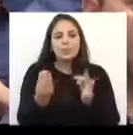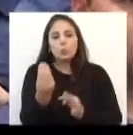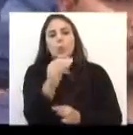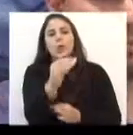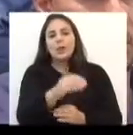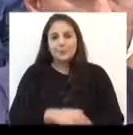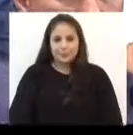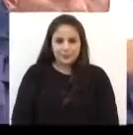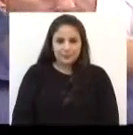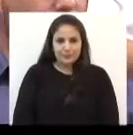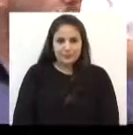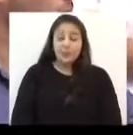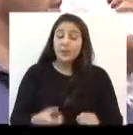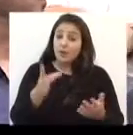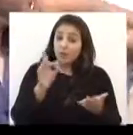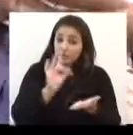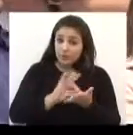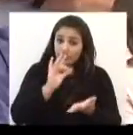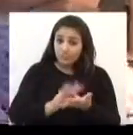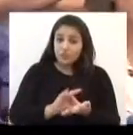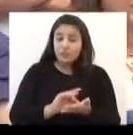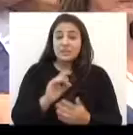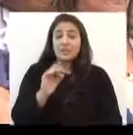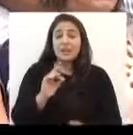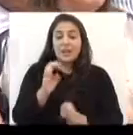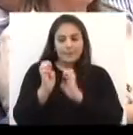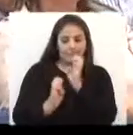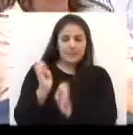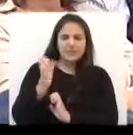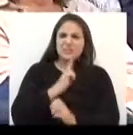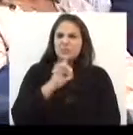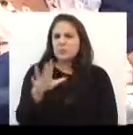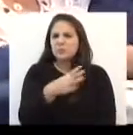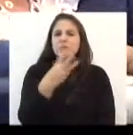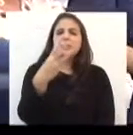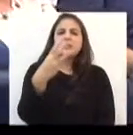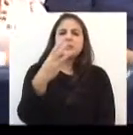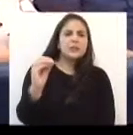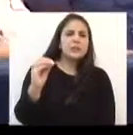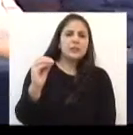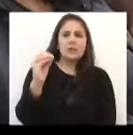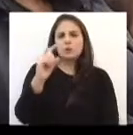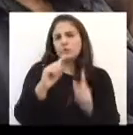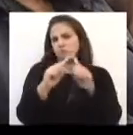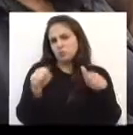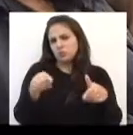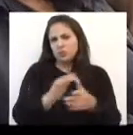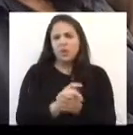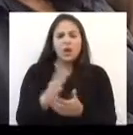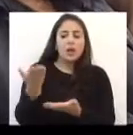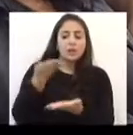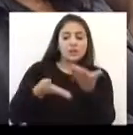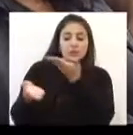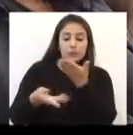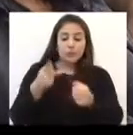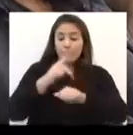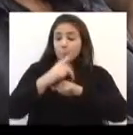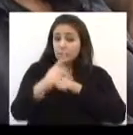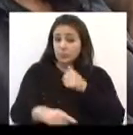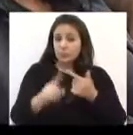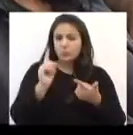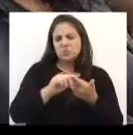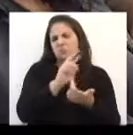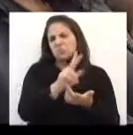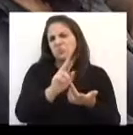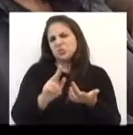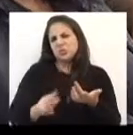instalações. Atualmente, a Este Incêndio conta com cerca de 30 colaboradores, atendendo Passo Fundo e